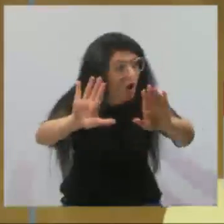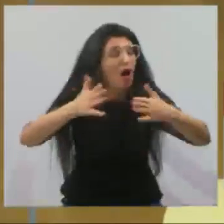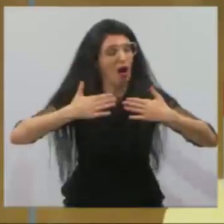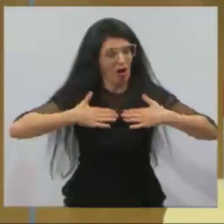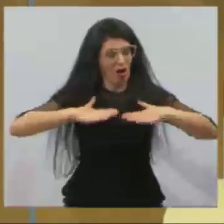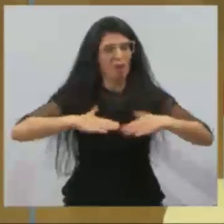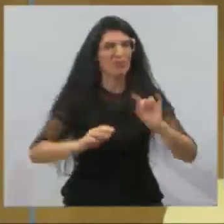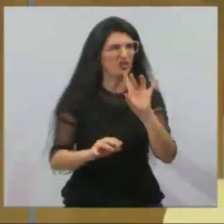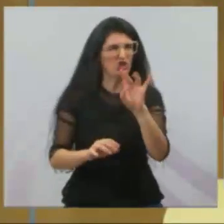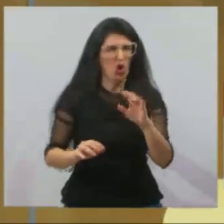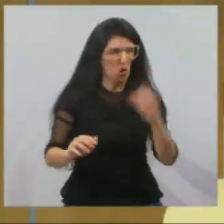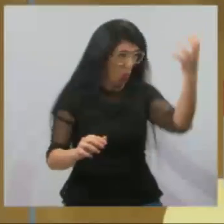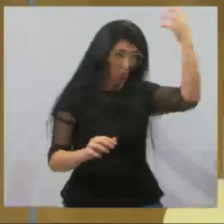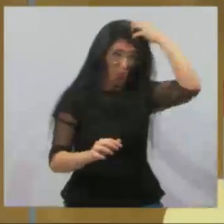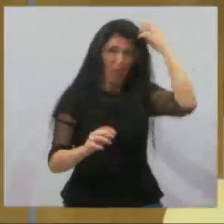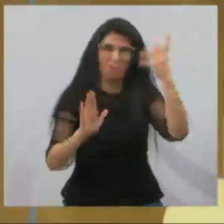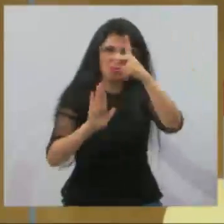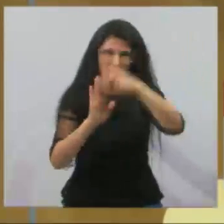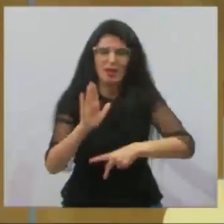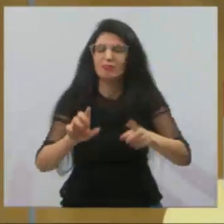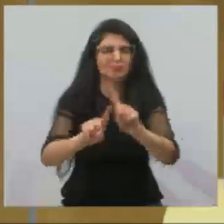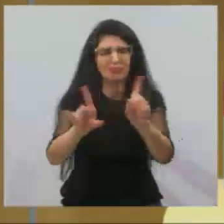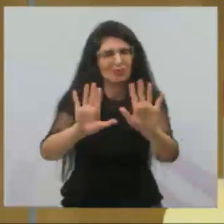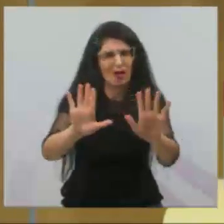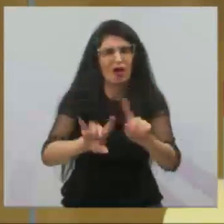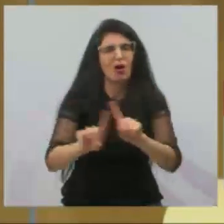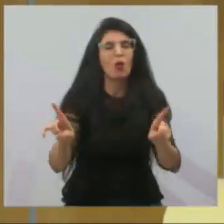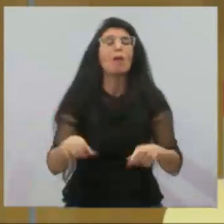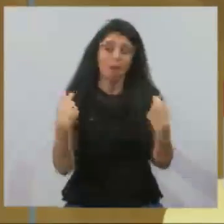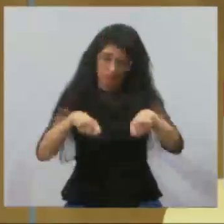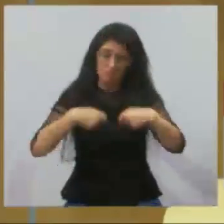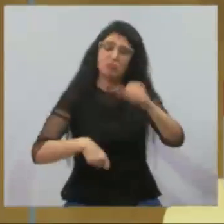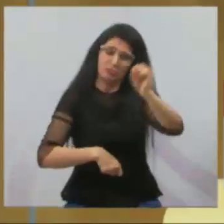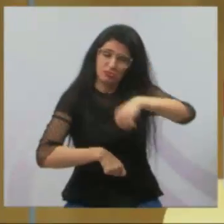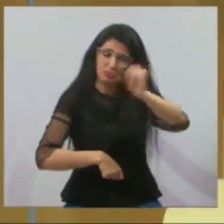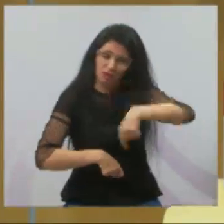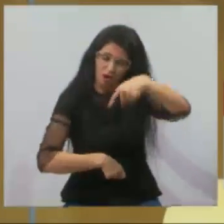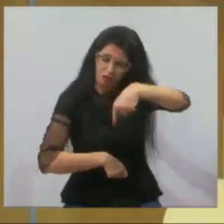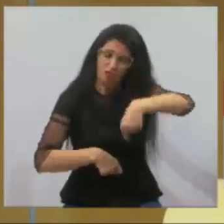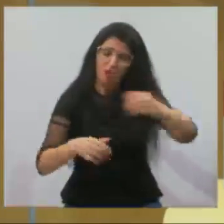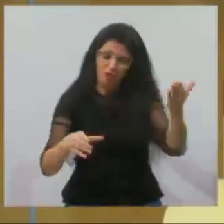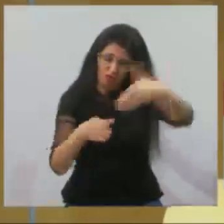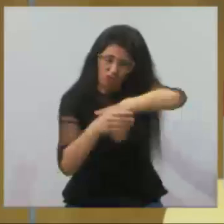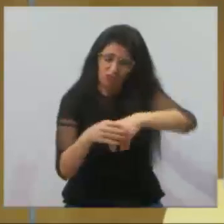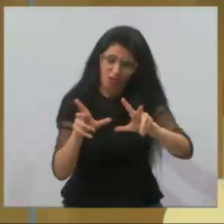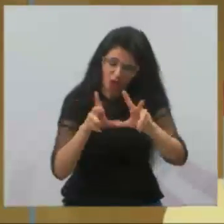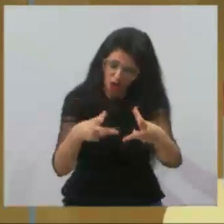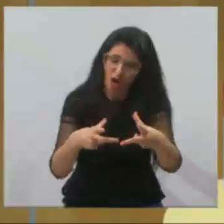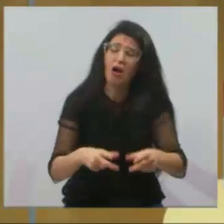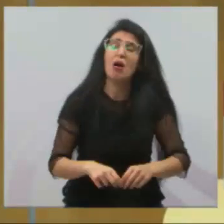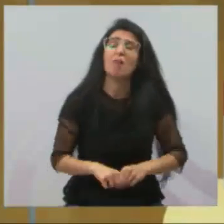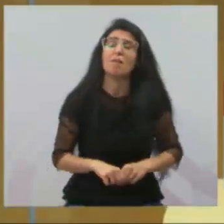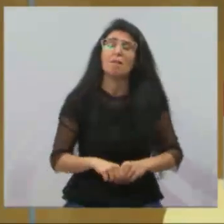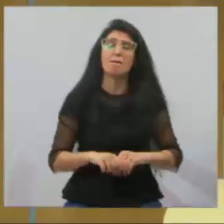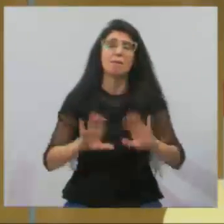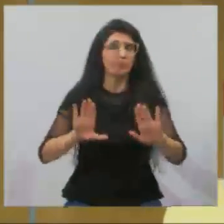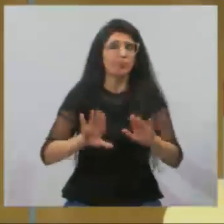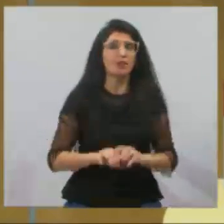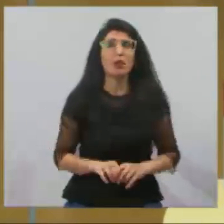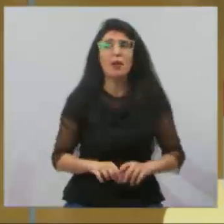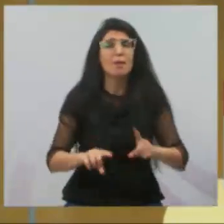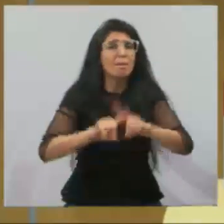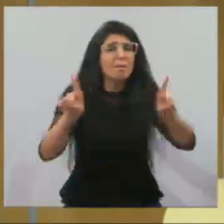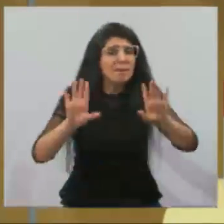sindicato sabem que esse projeto tem que vir para essa casa para ser votado. E aqui nós sabemos também que não votar